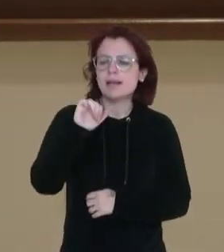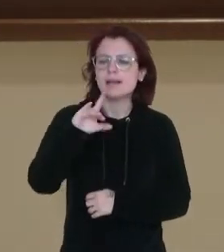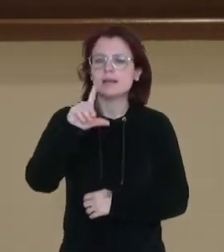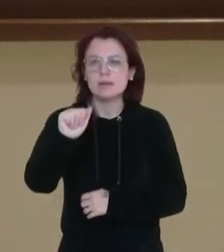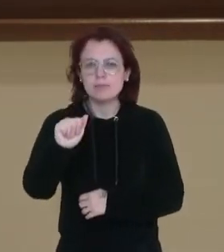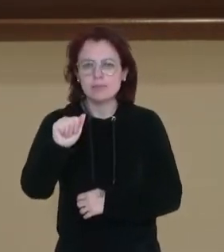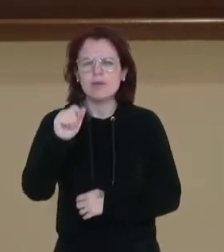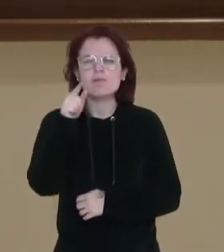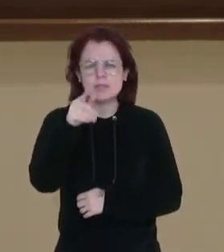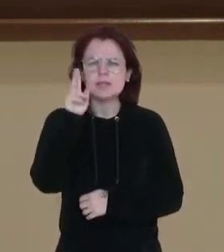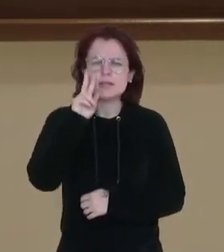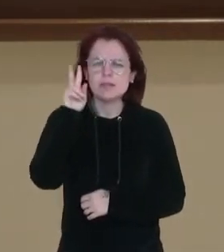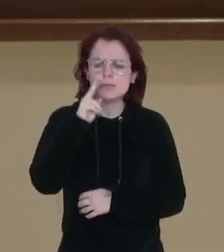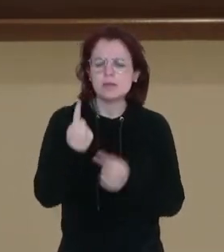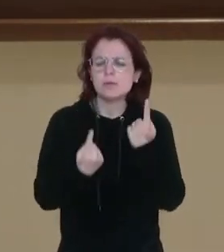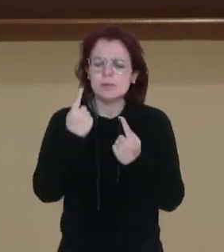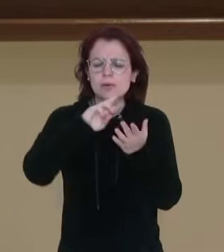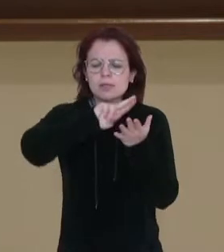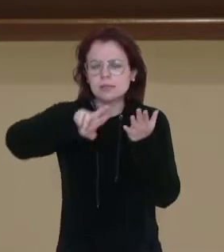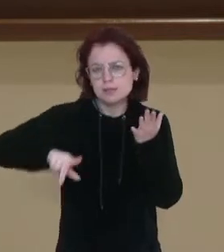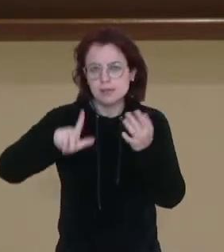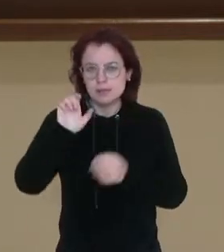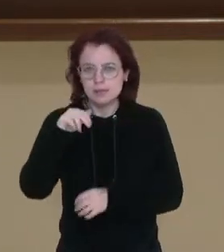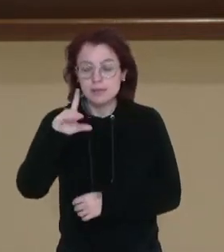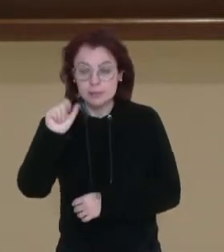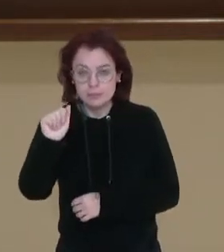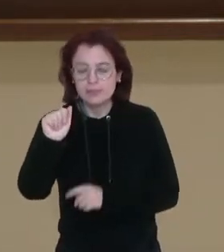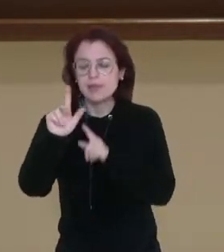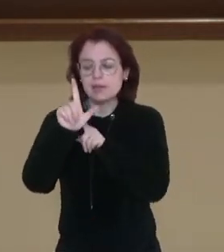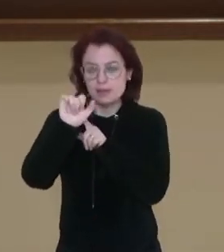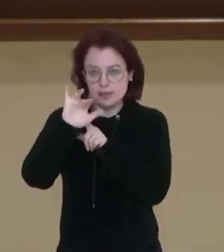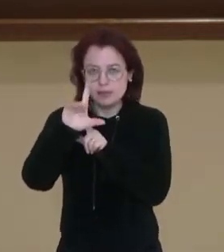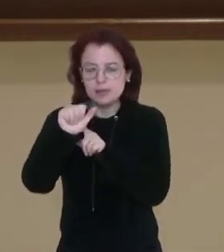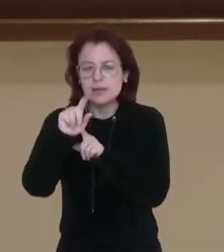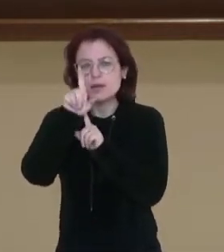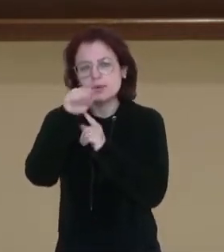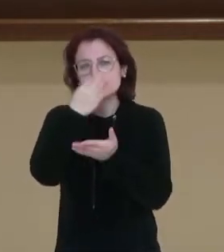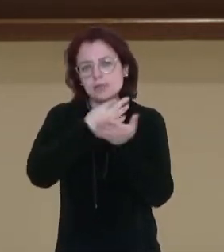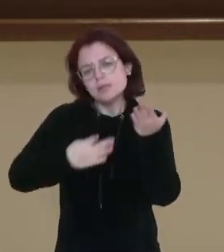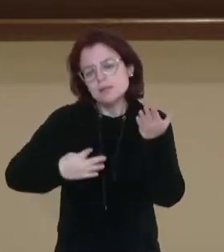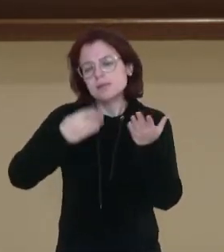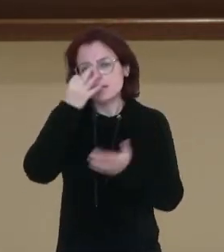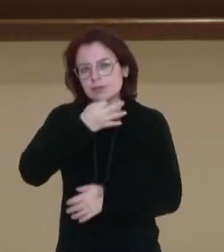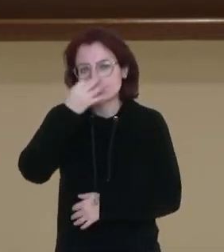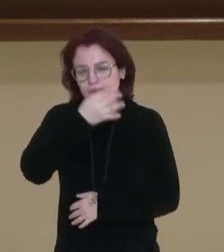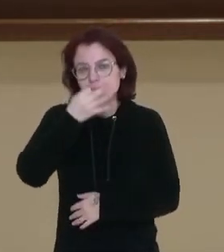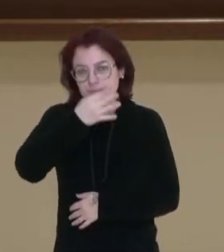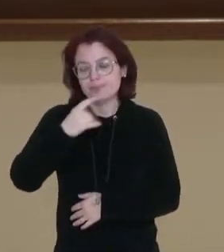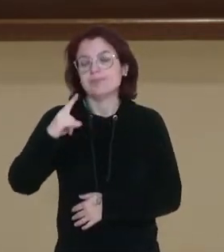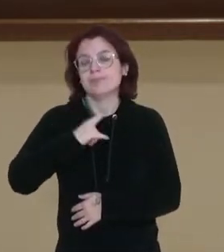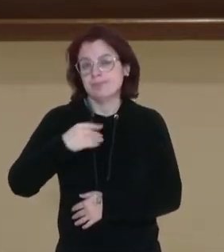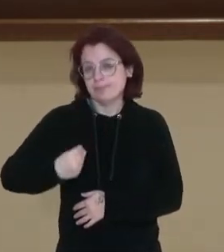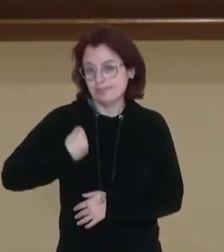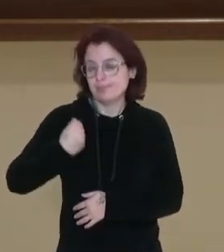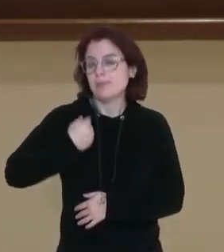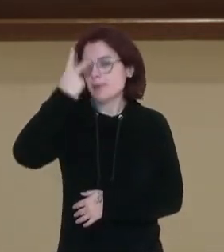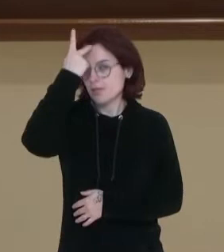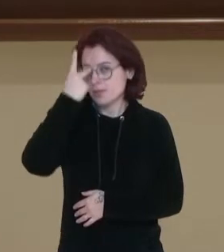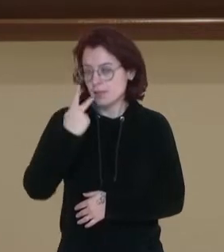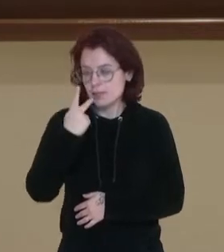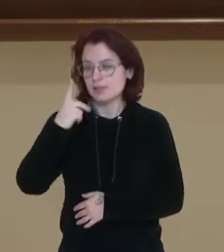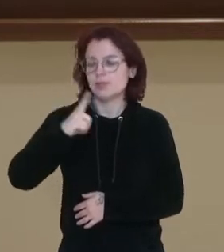lembram quais são as características da lenda? Lembram que a lenda é um texto narrativo. Vai ter a presença lá dos personagens,